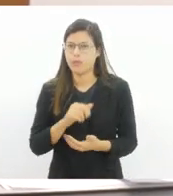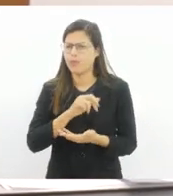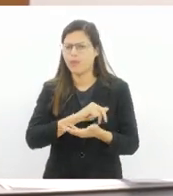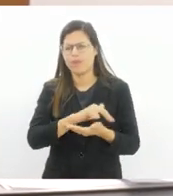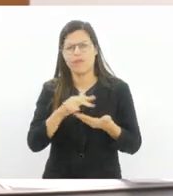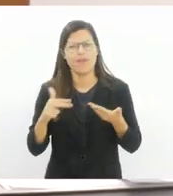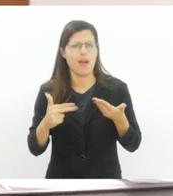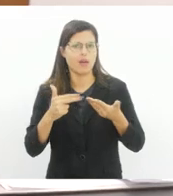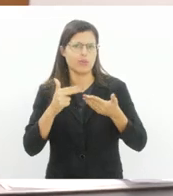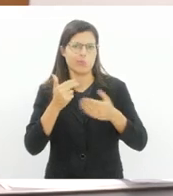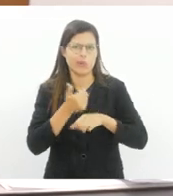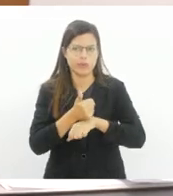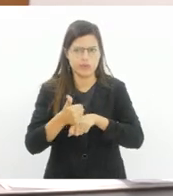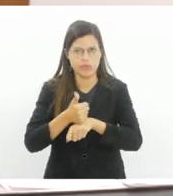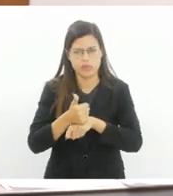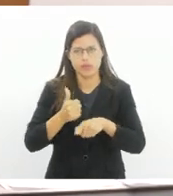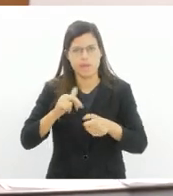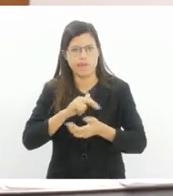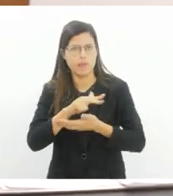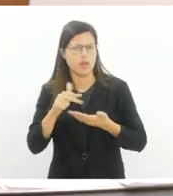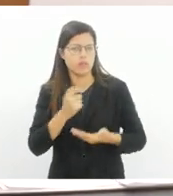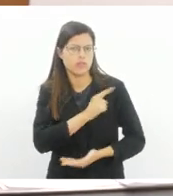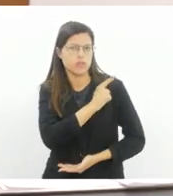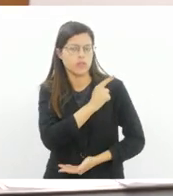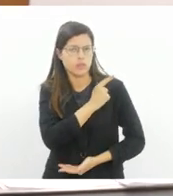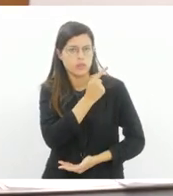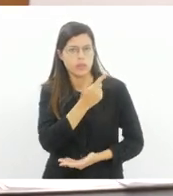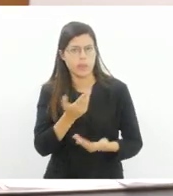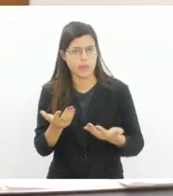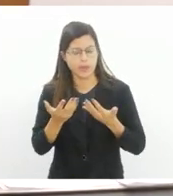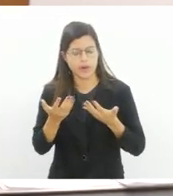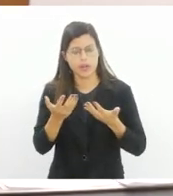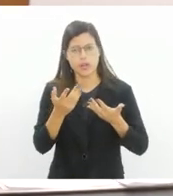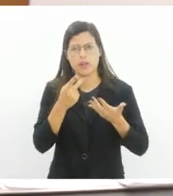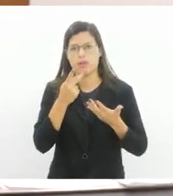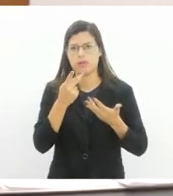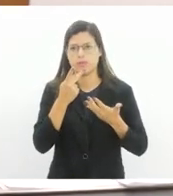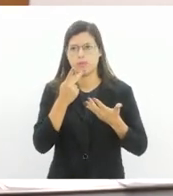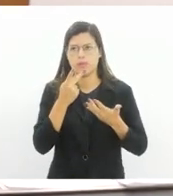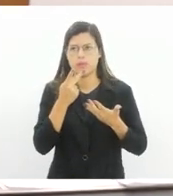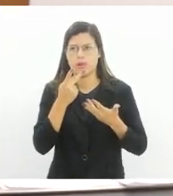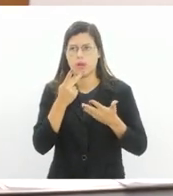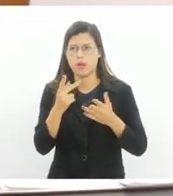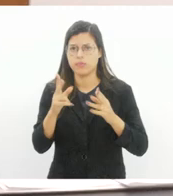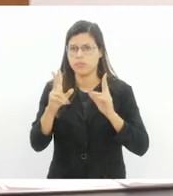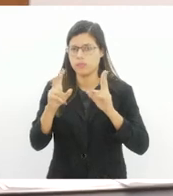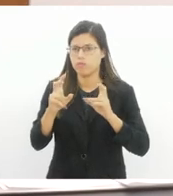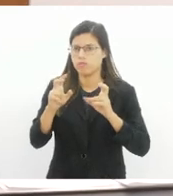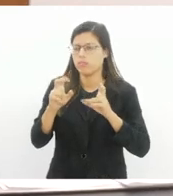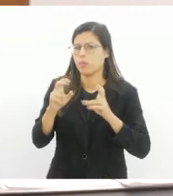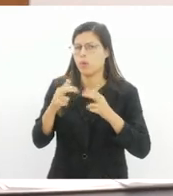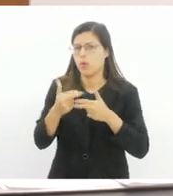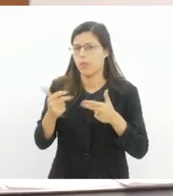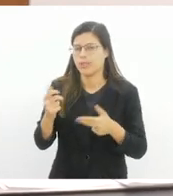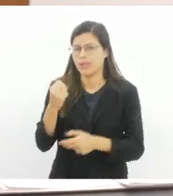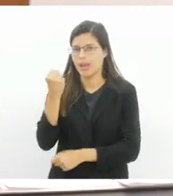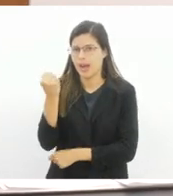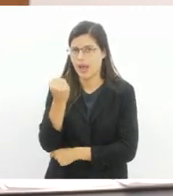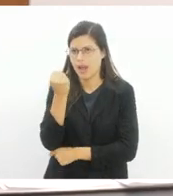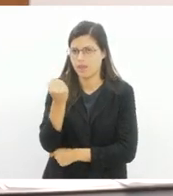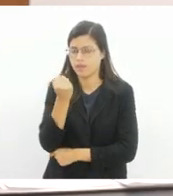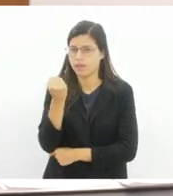profissionais, por N gestores. E eu queria colocar exatamente uma questão que é muito grave, que é o fechamento